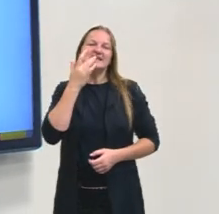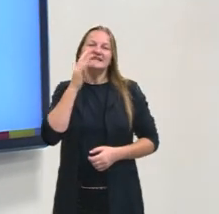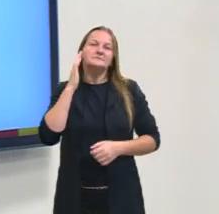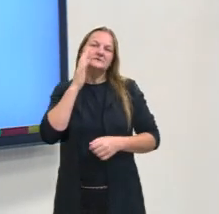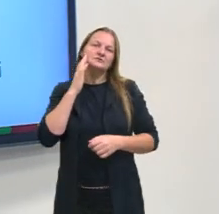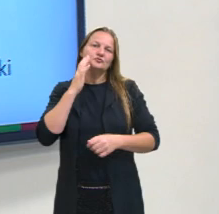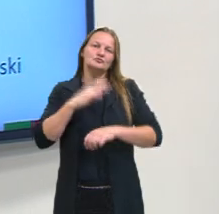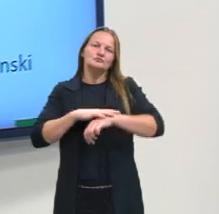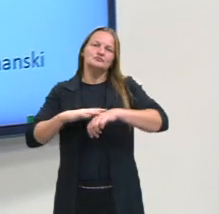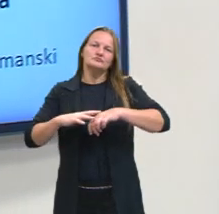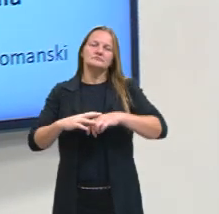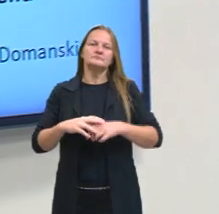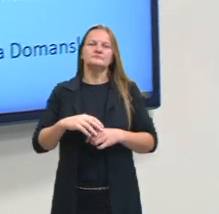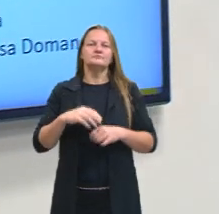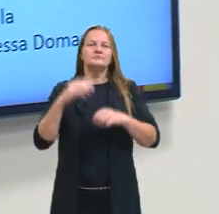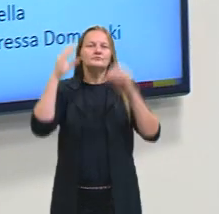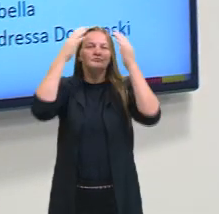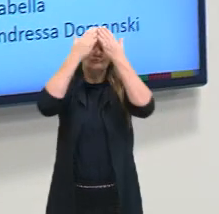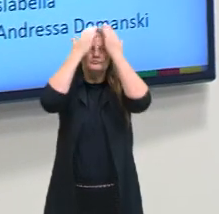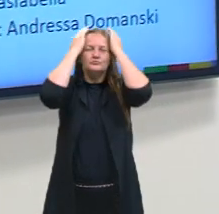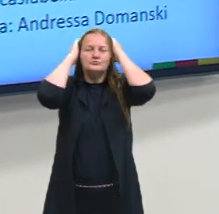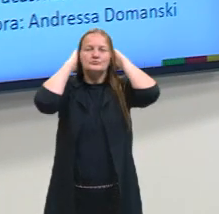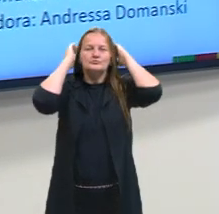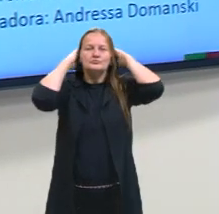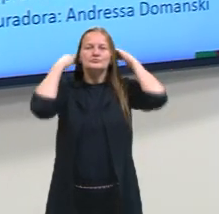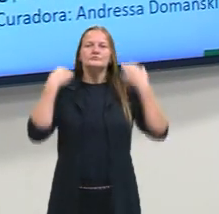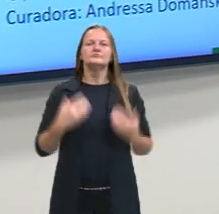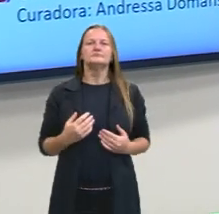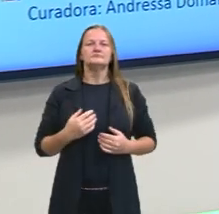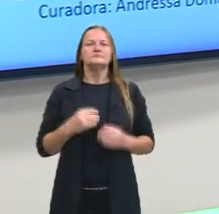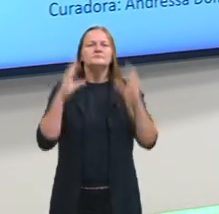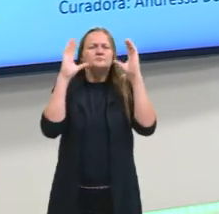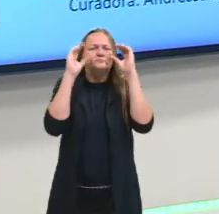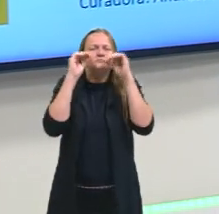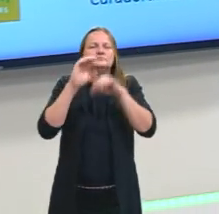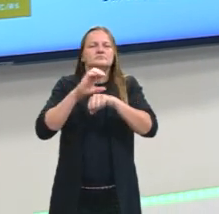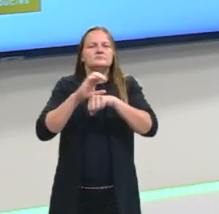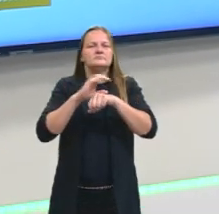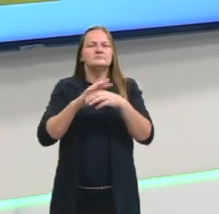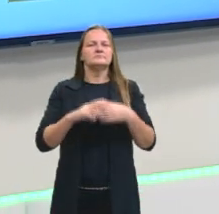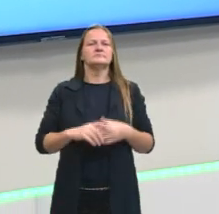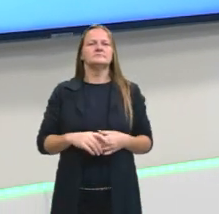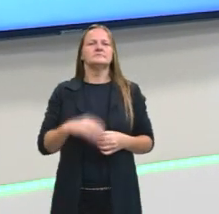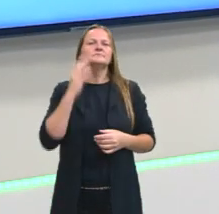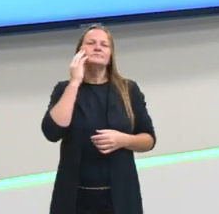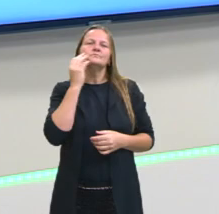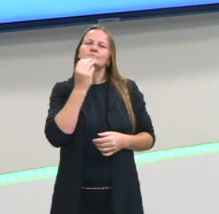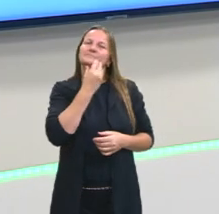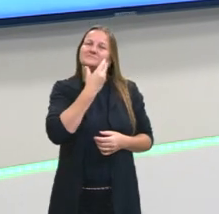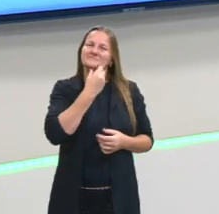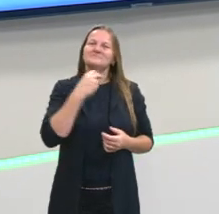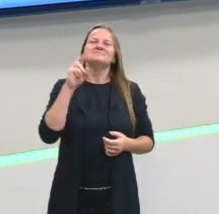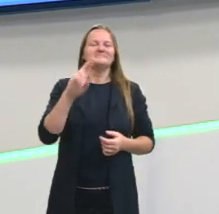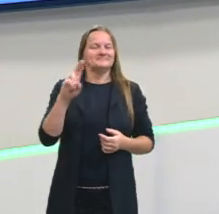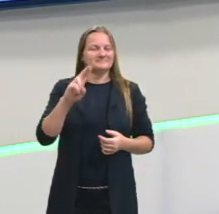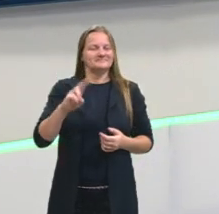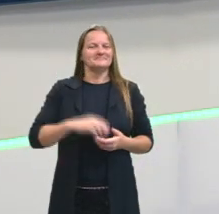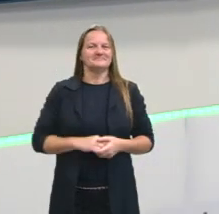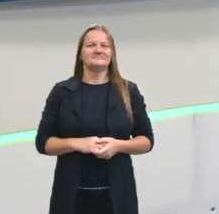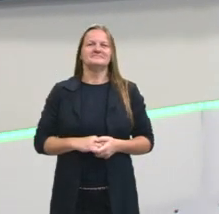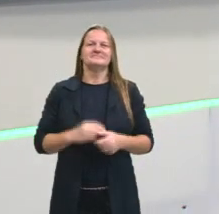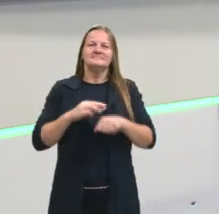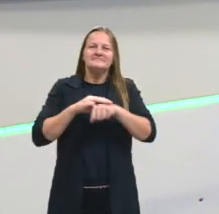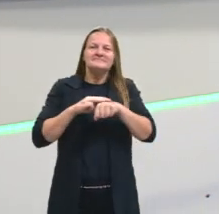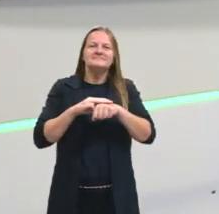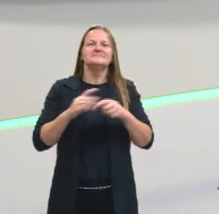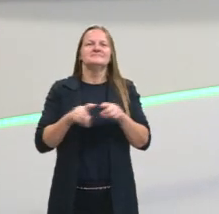tem o cabelo castanho curto bem escuro a barba um pouquinho mais comprido também Castanha tô